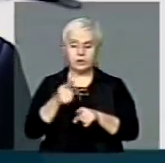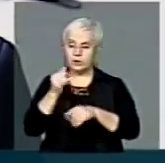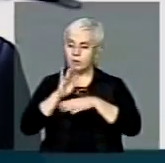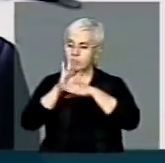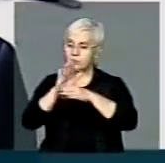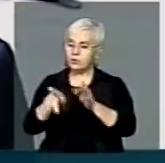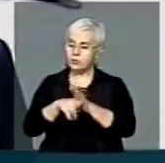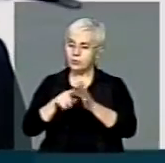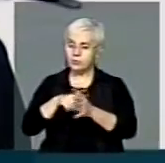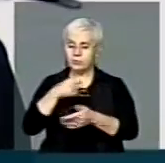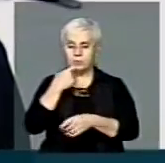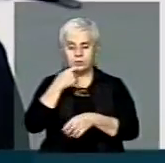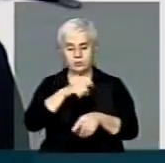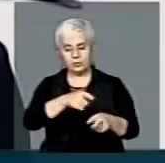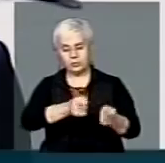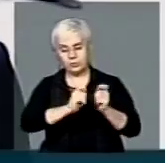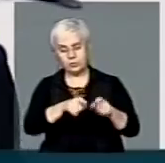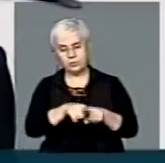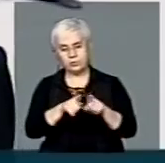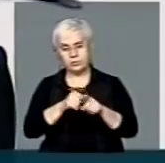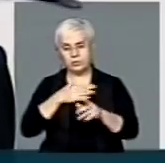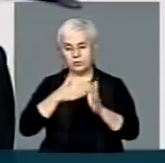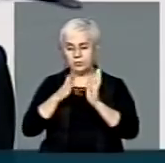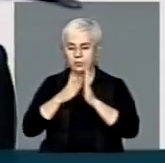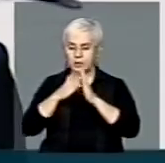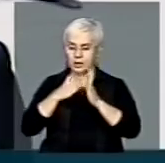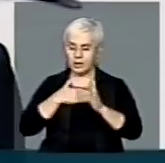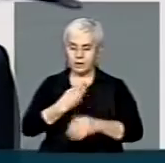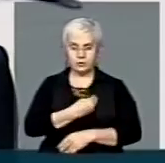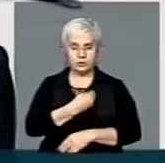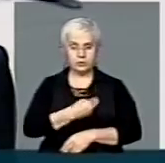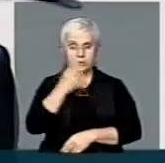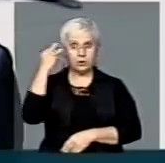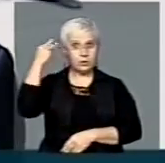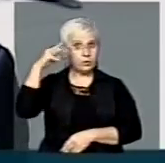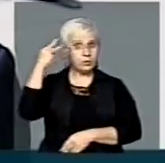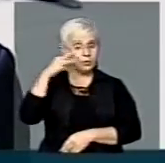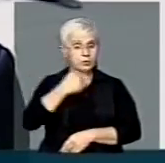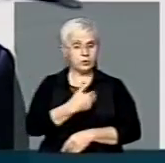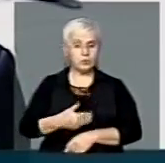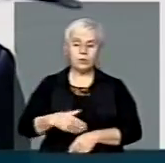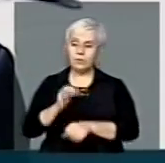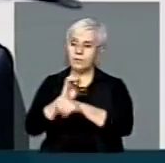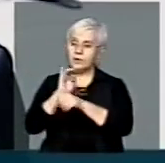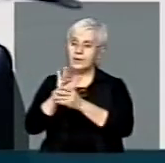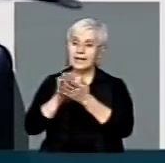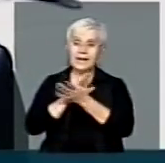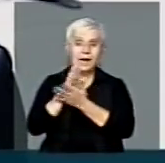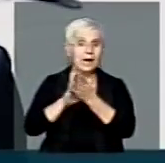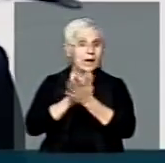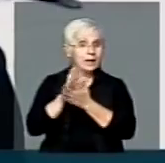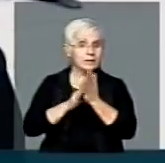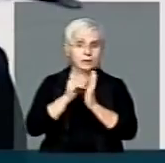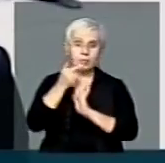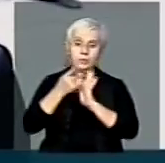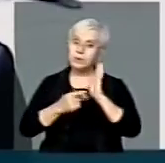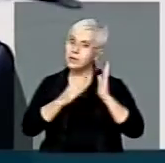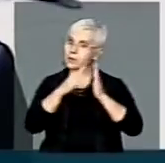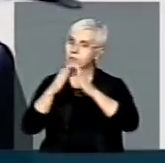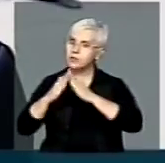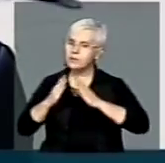pescador, o Minha Casa Minha Vida. No Maranhão, por exemplo, o governo estadual não tem nenhum programa de